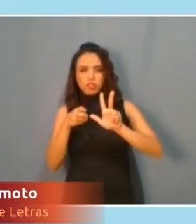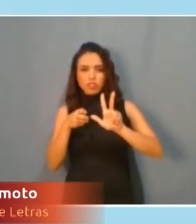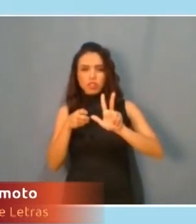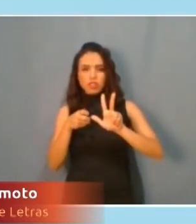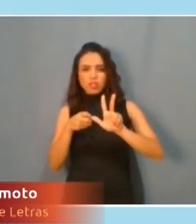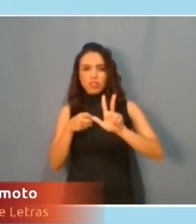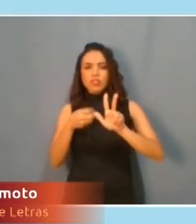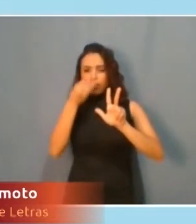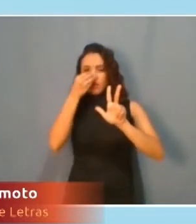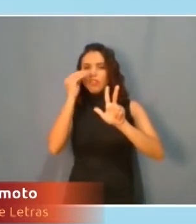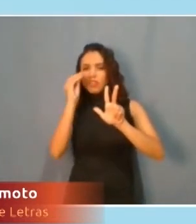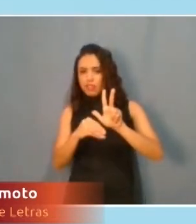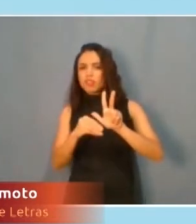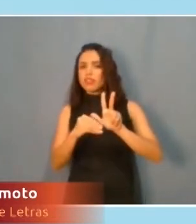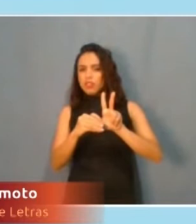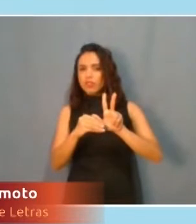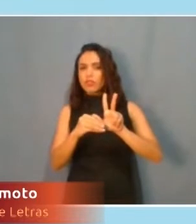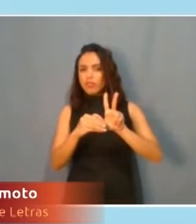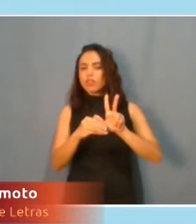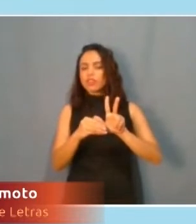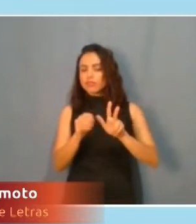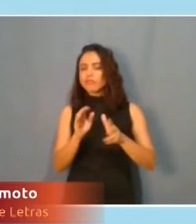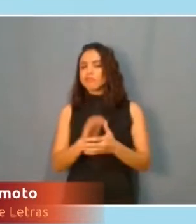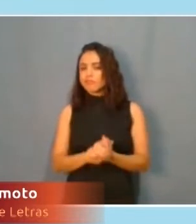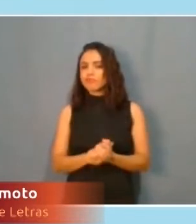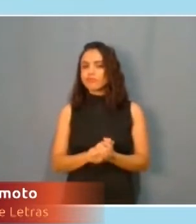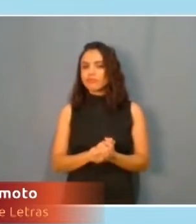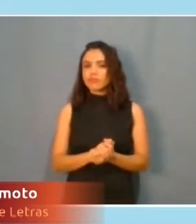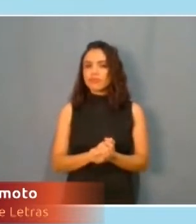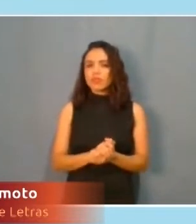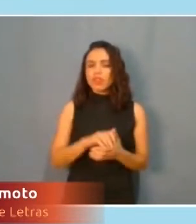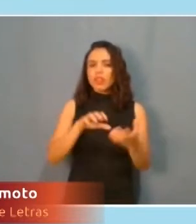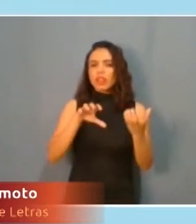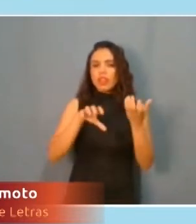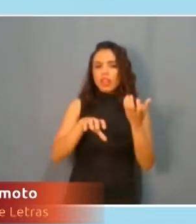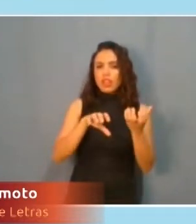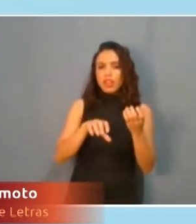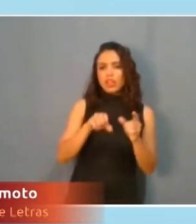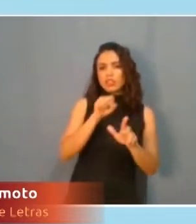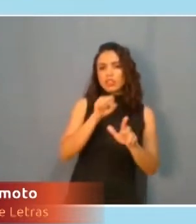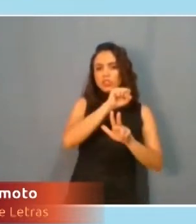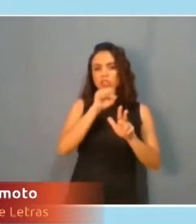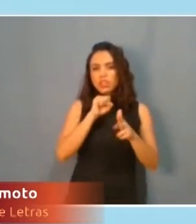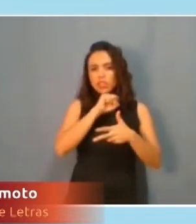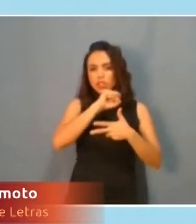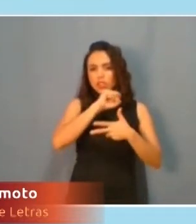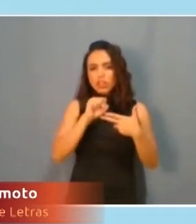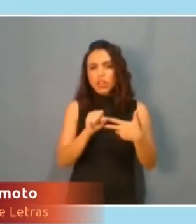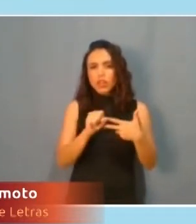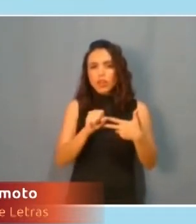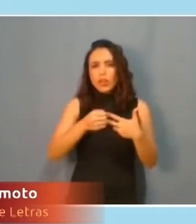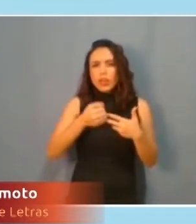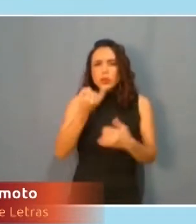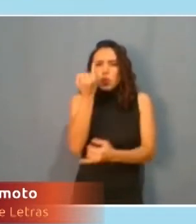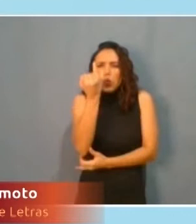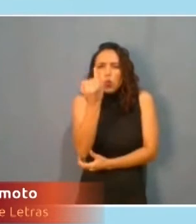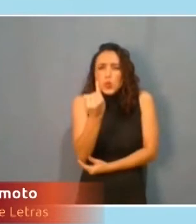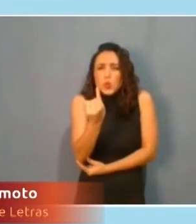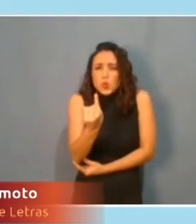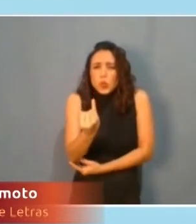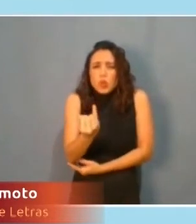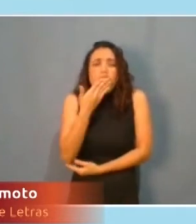bolsões de fome, né, expressos na desnutrição infantil, que a gente tem todo dia casos de criança indígena